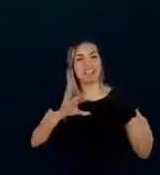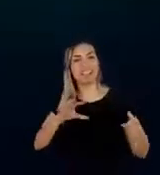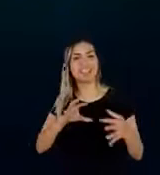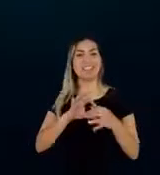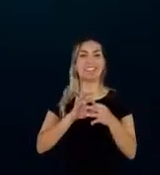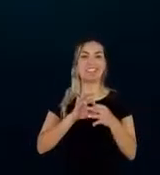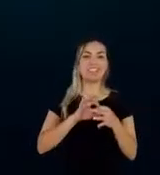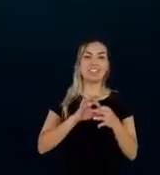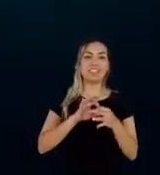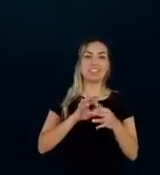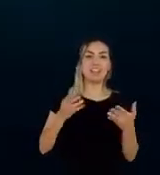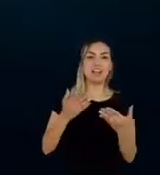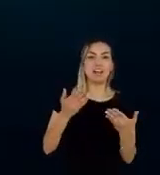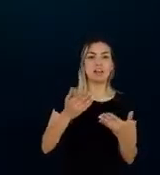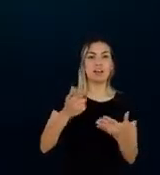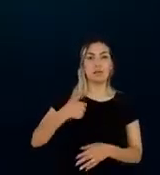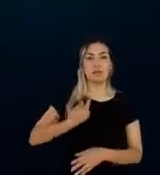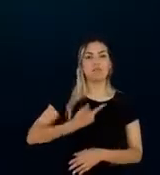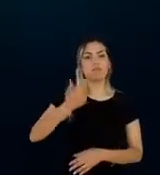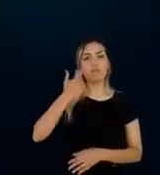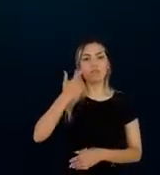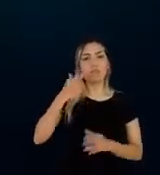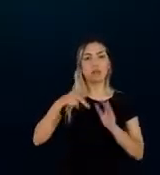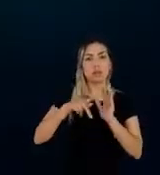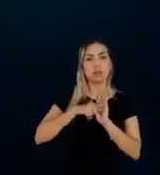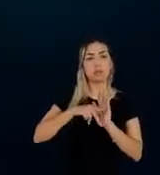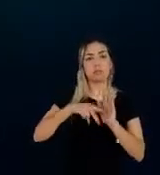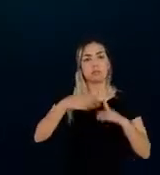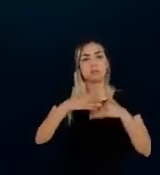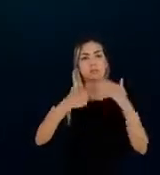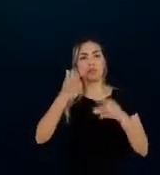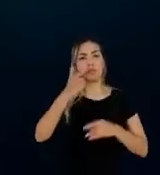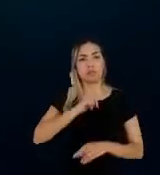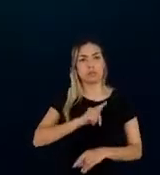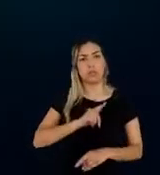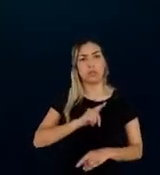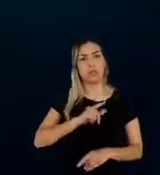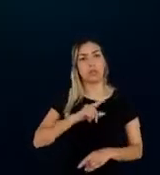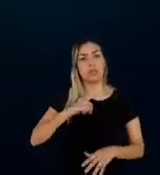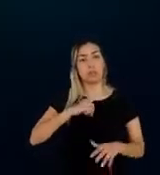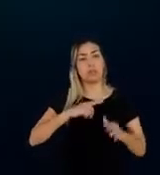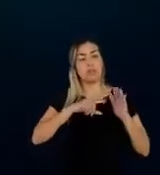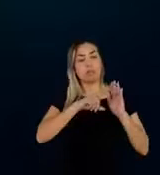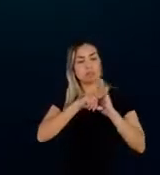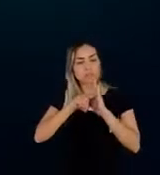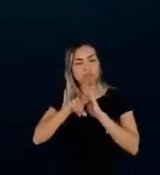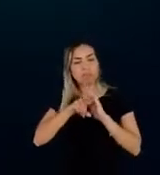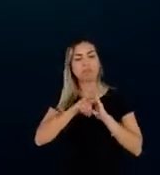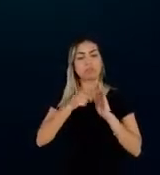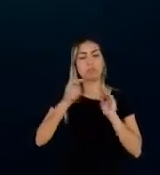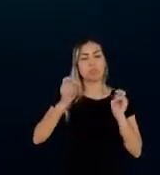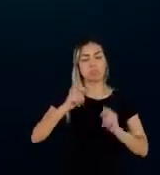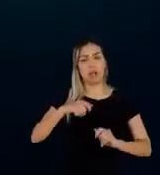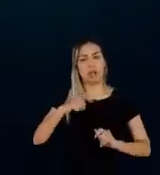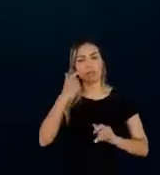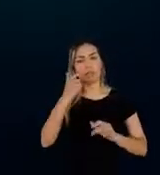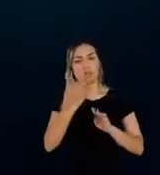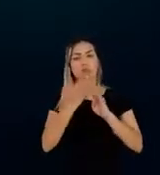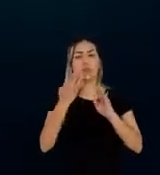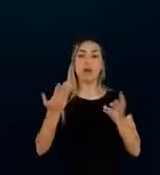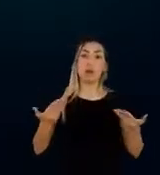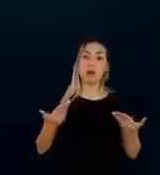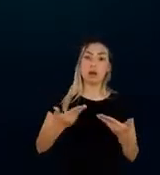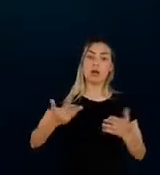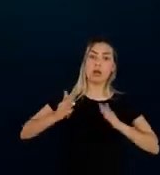mais forte de inovação do programa. Esse normativo está aberto em consulta pública, então aqui é um momento de, realmente